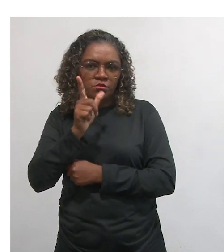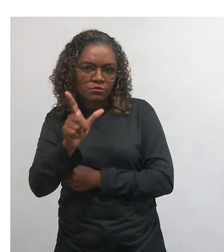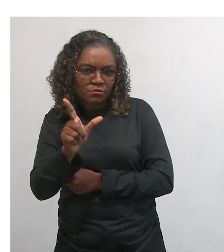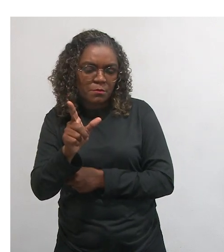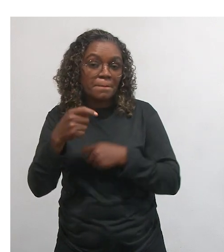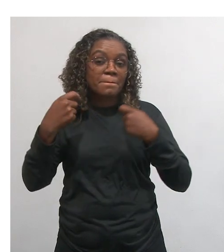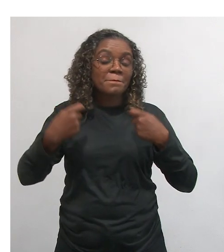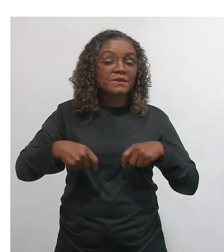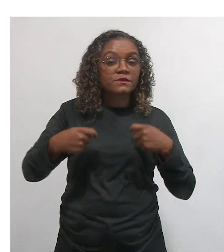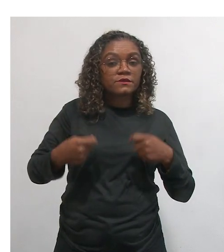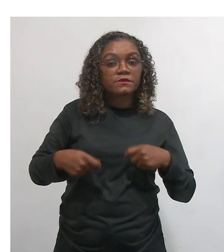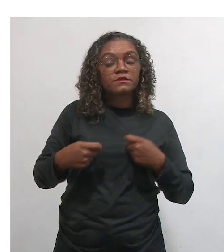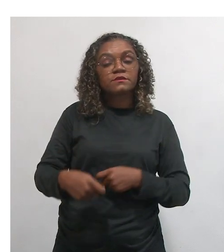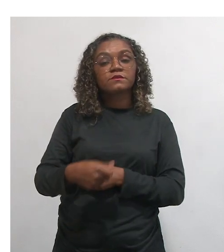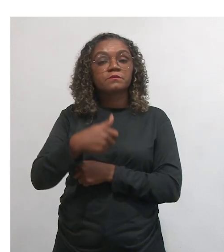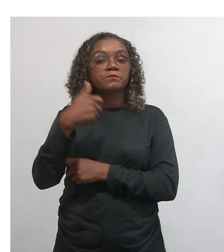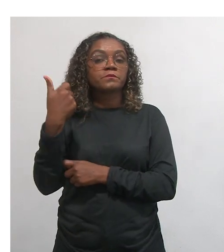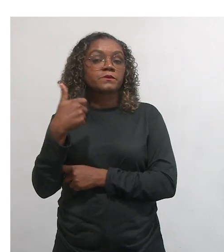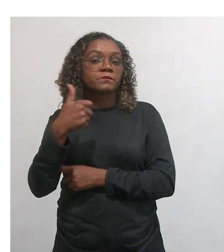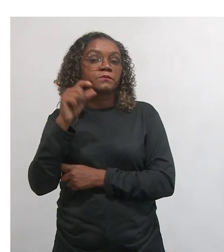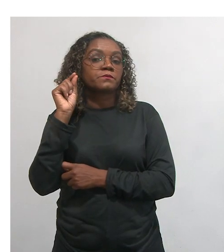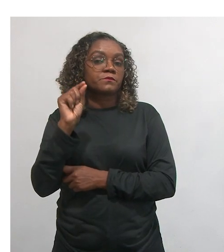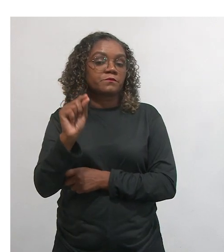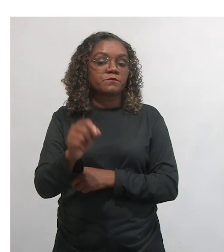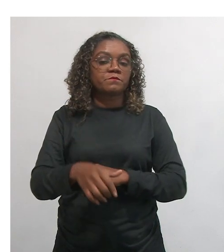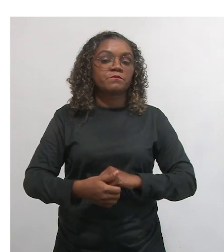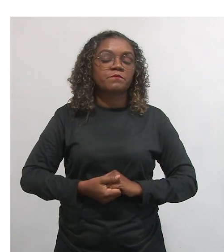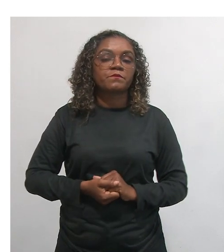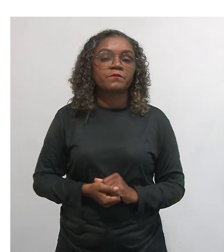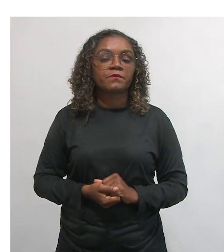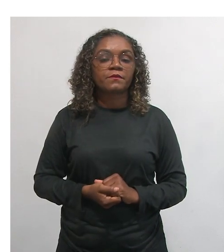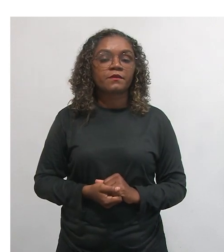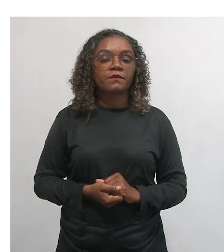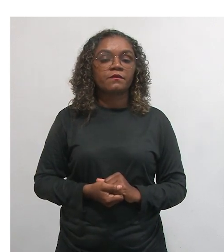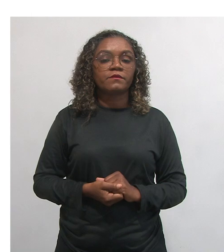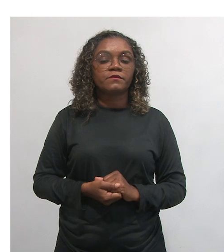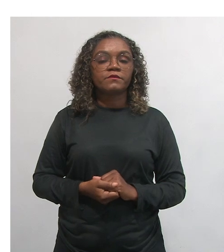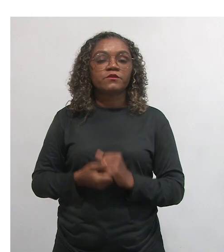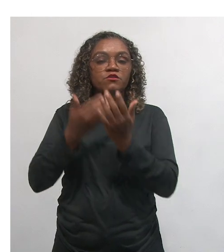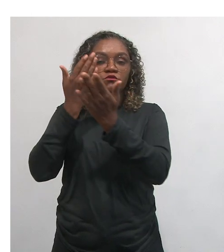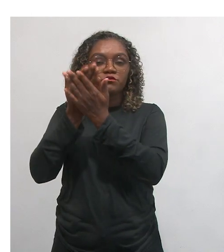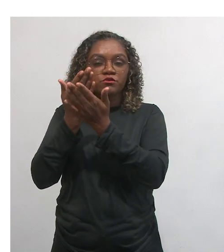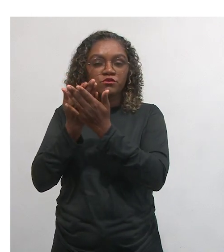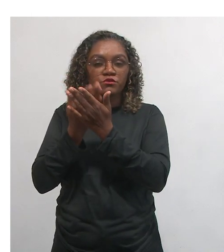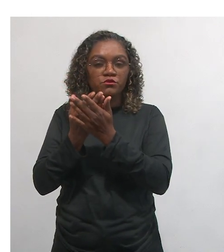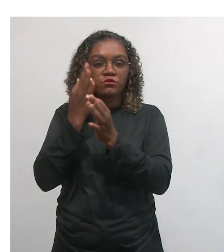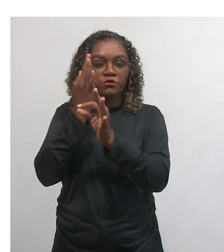preciso que haja aqui na